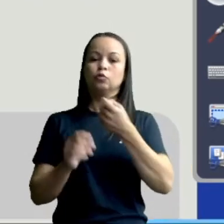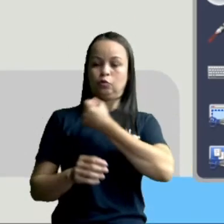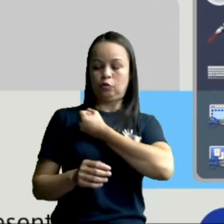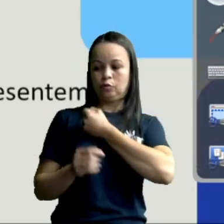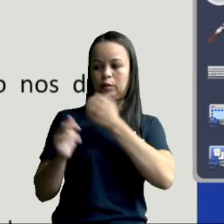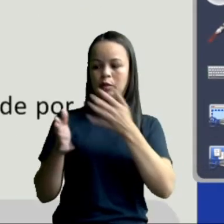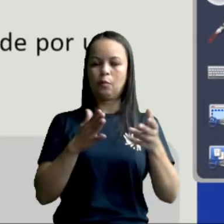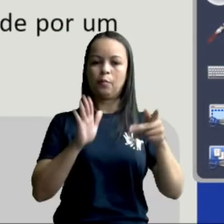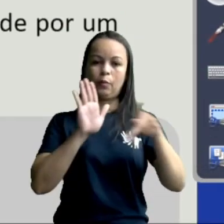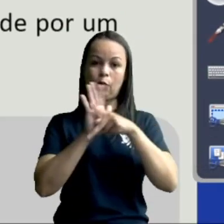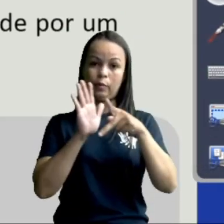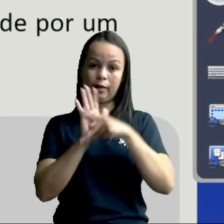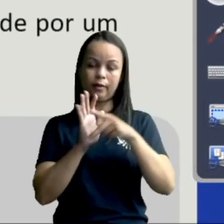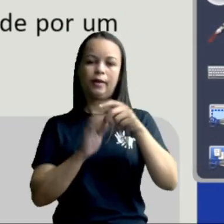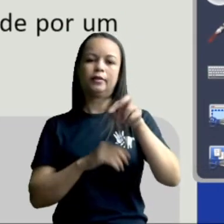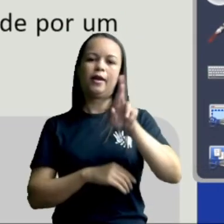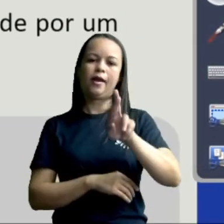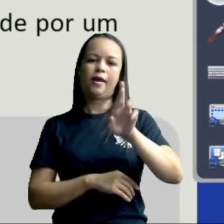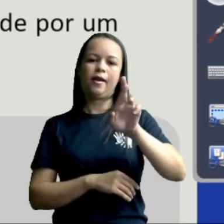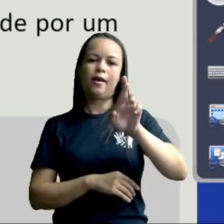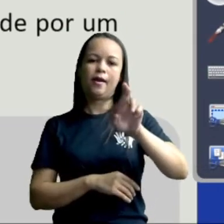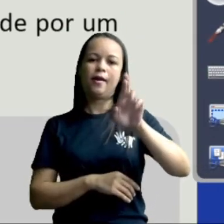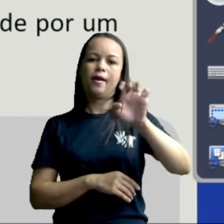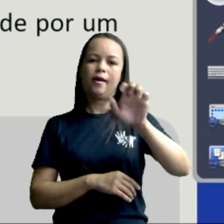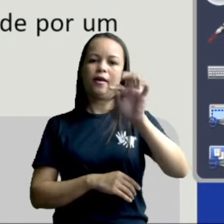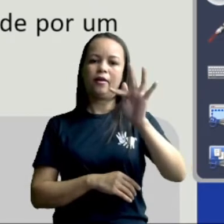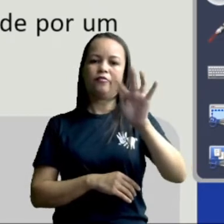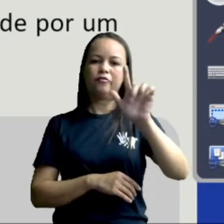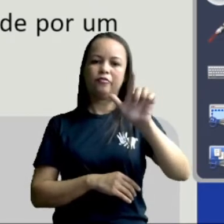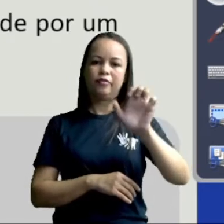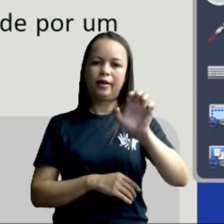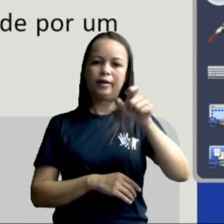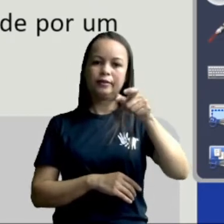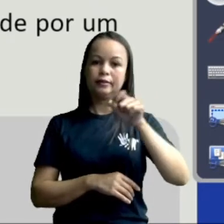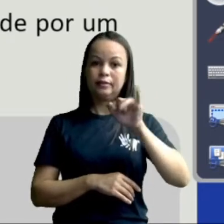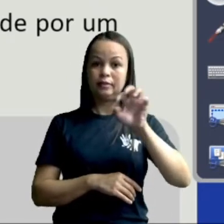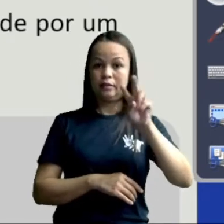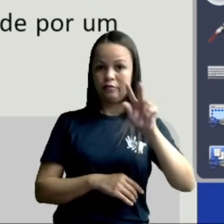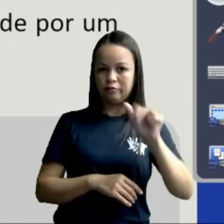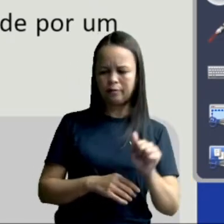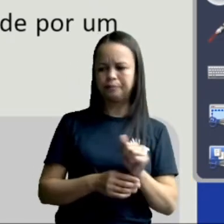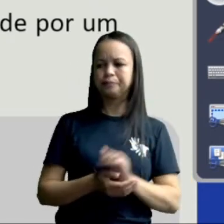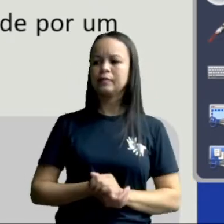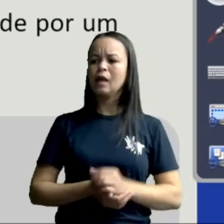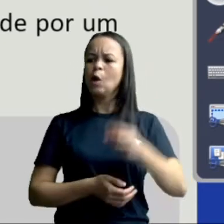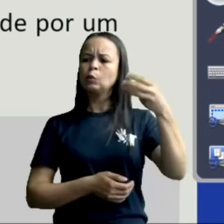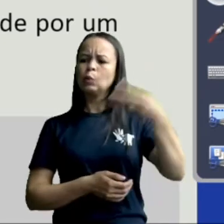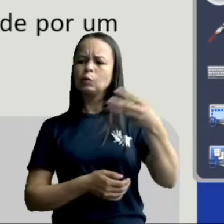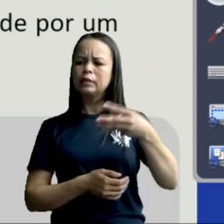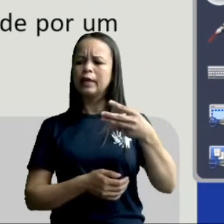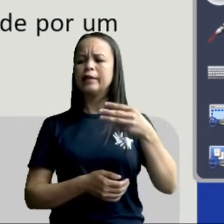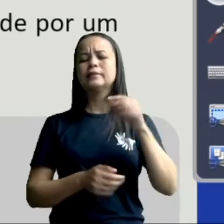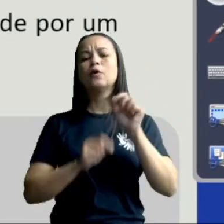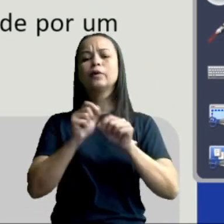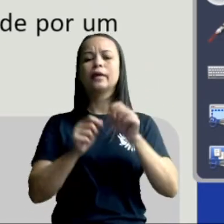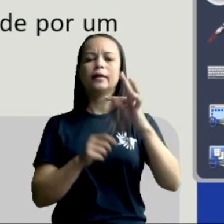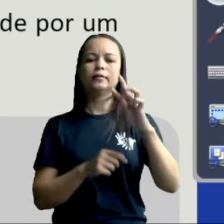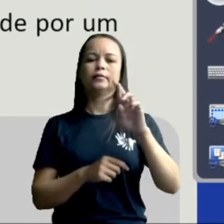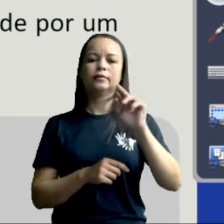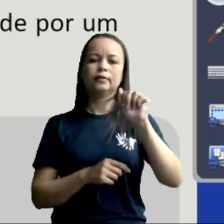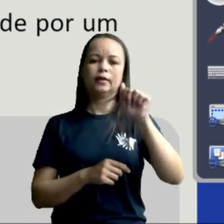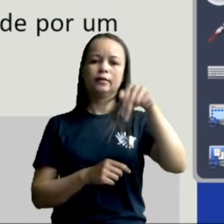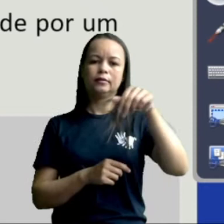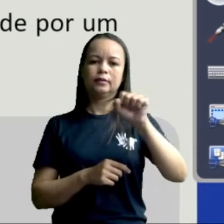Propriedade reflexiva. O que diz a propriedade 3? Ó, a gente chama de transitiva. Ela é bem óbvia